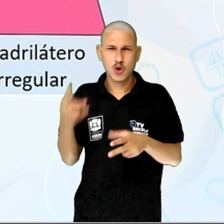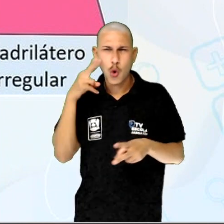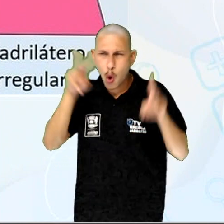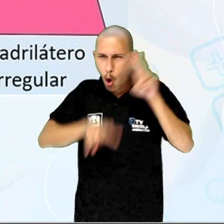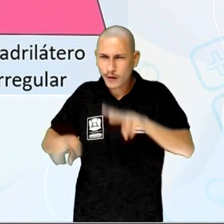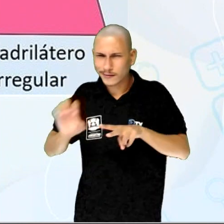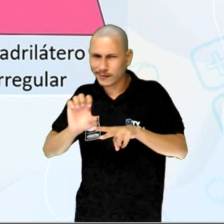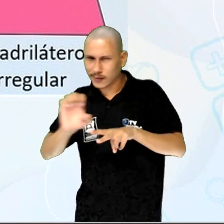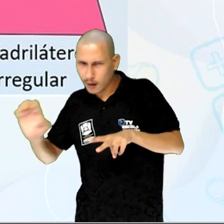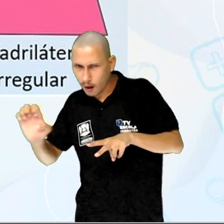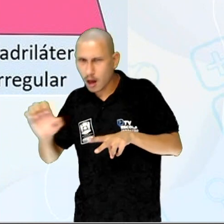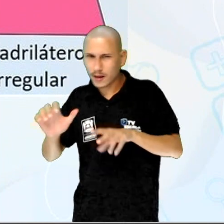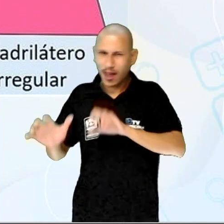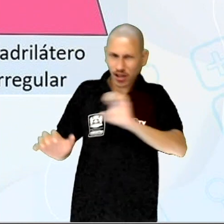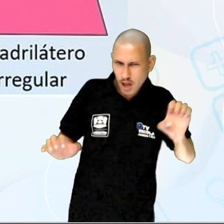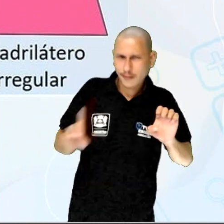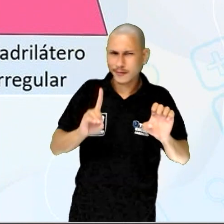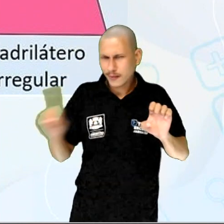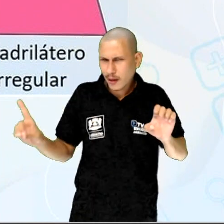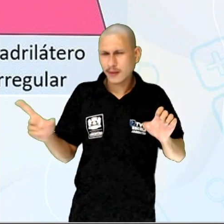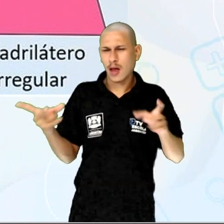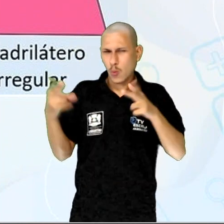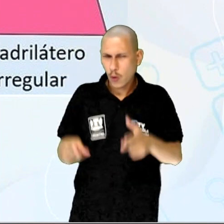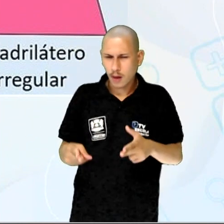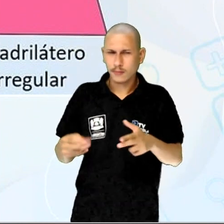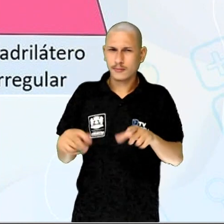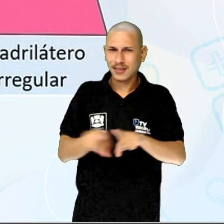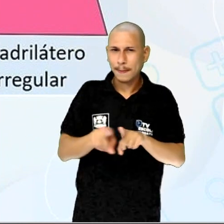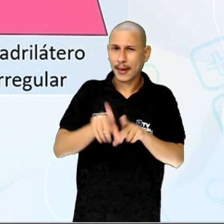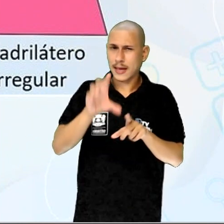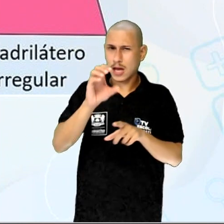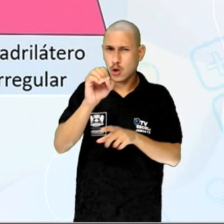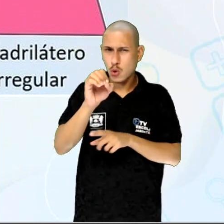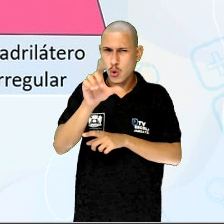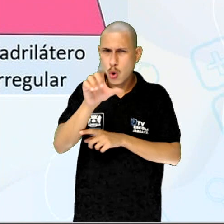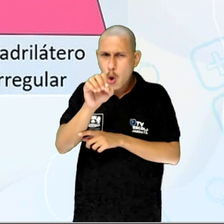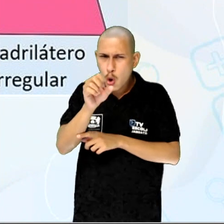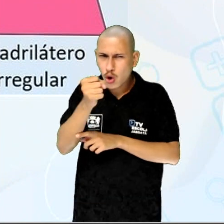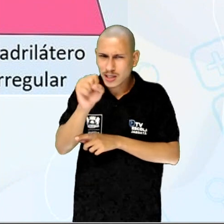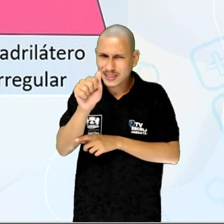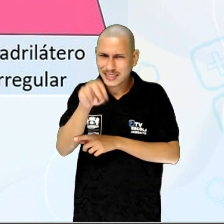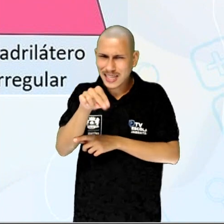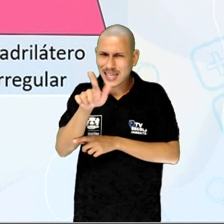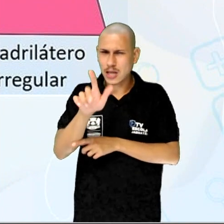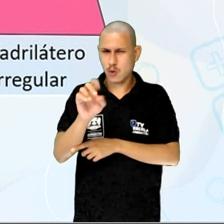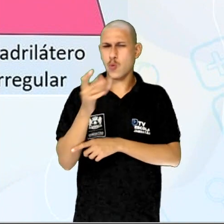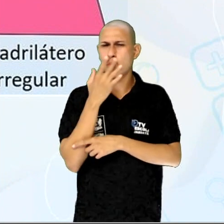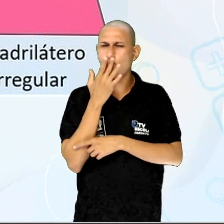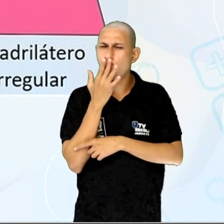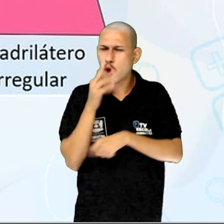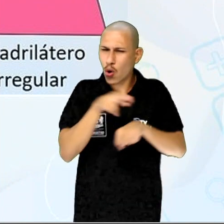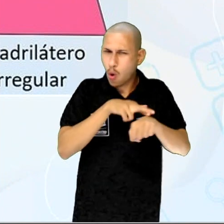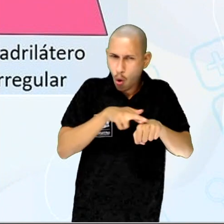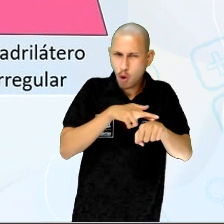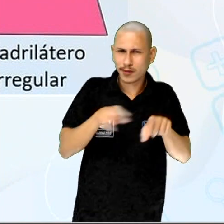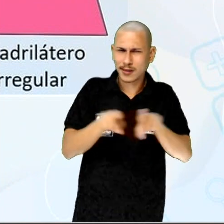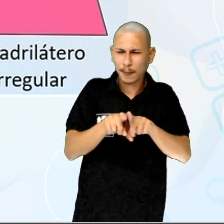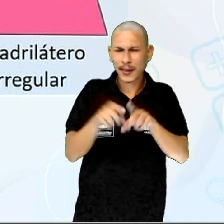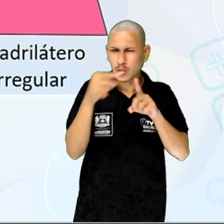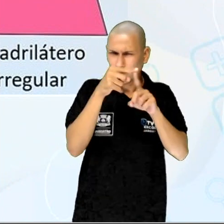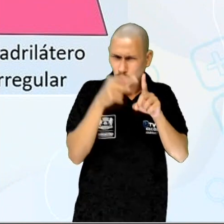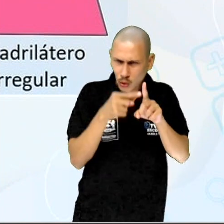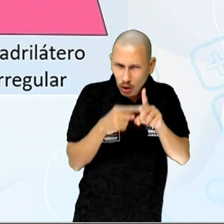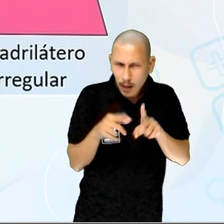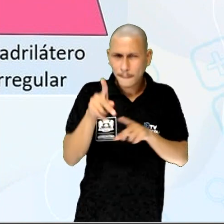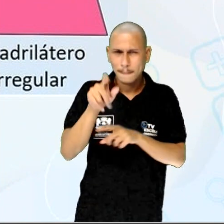direita e o de cima é igual ao de baixo. E temos o losango, né? Esse que está aí de roxo, né? Que também é um tipo de paralelogramo